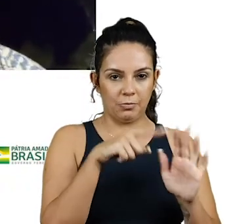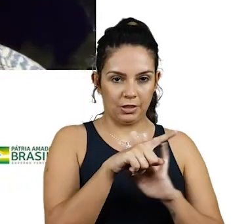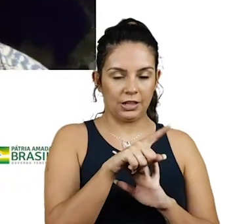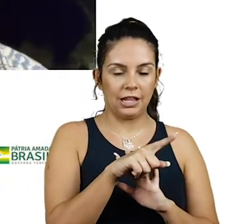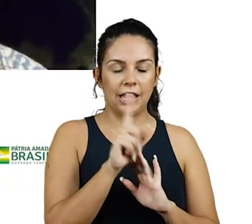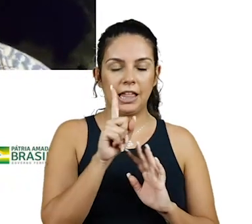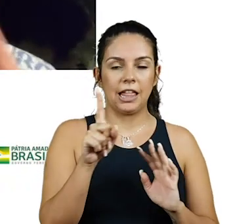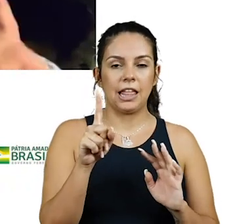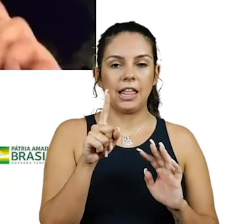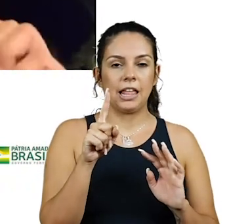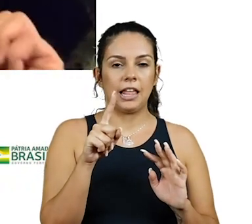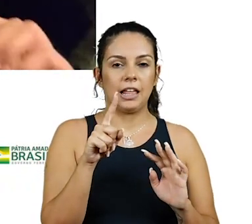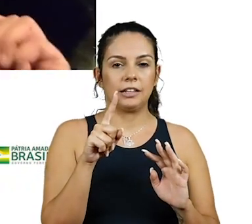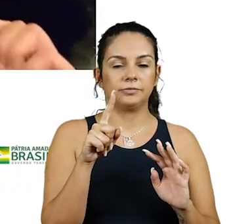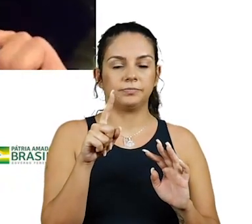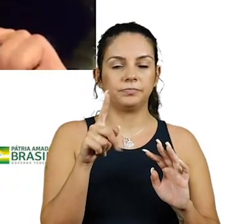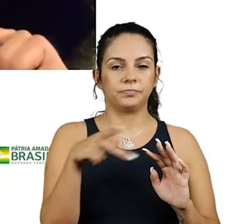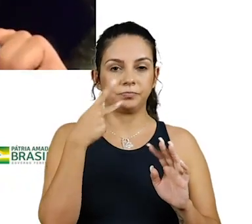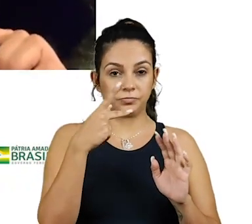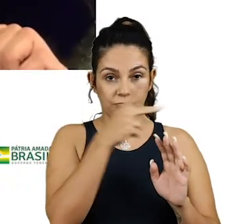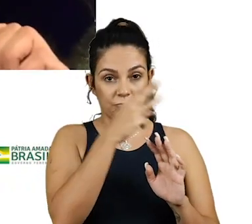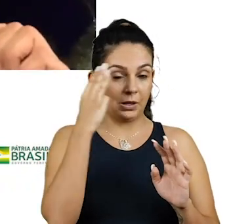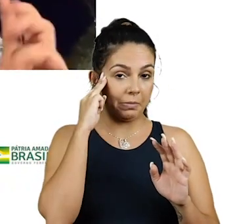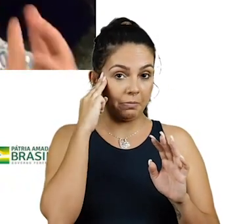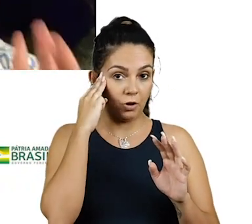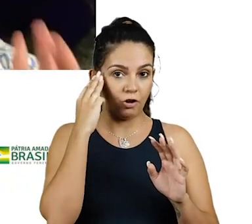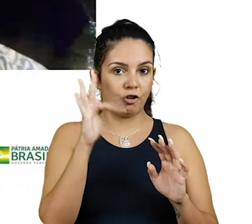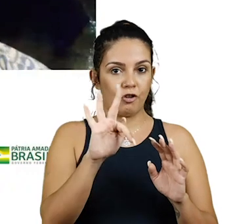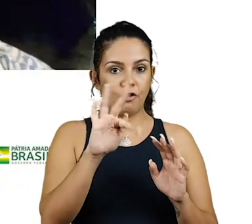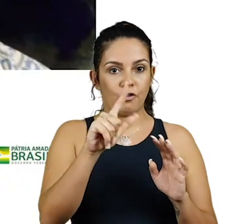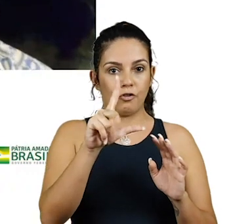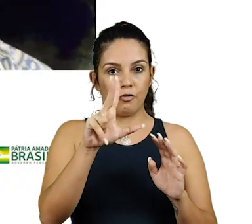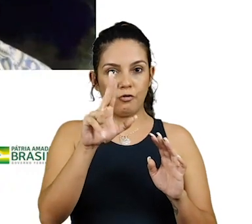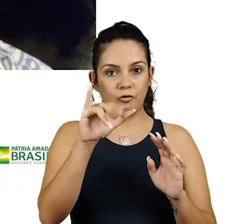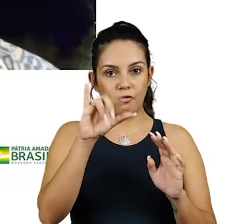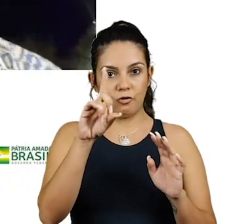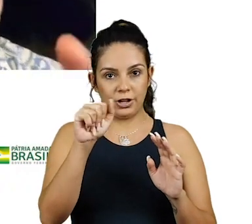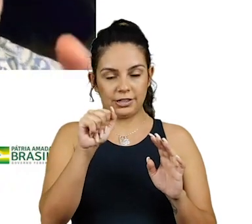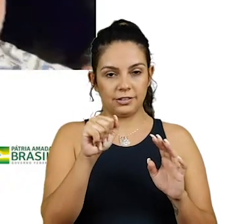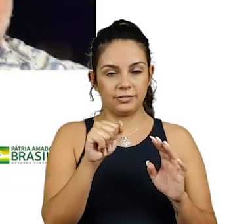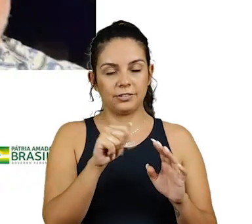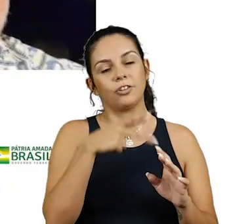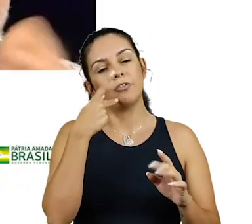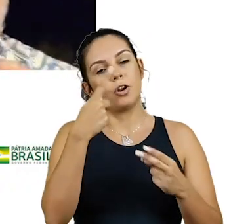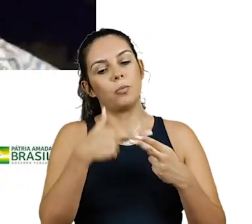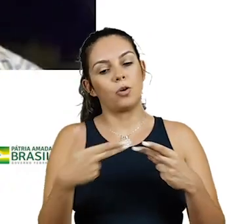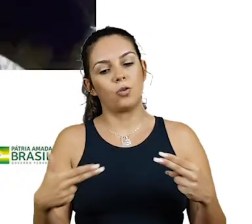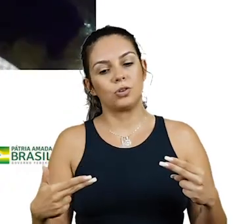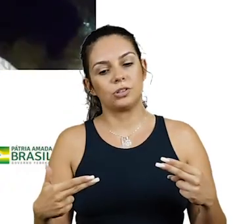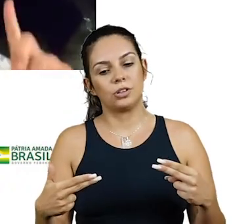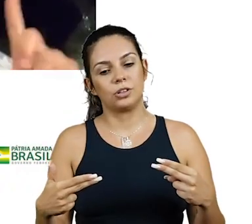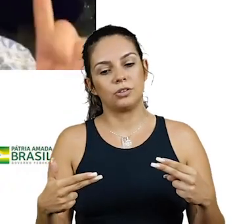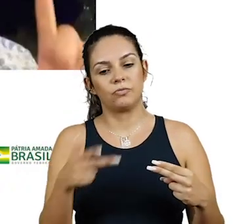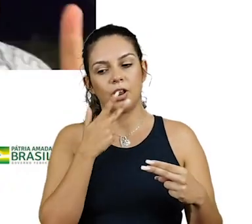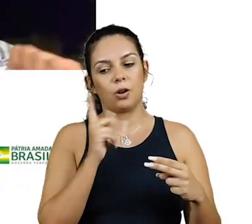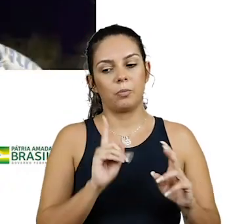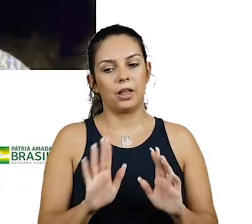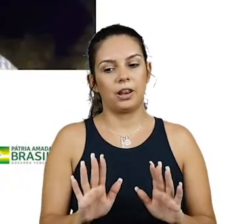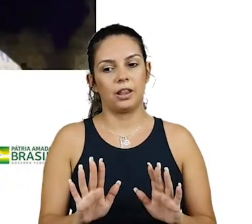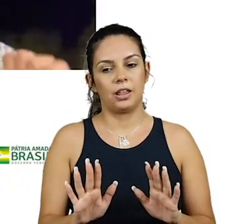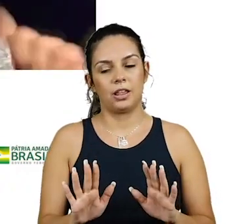dizendo? Elza, quando eu digo que a memória dela é fluida, você tem que aceitar isso. Ela fala uma coisa, aí ela fala, não,